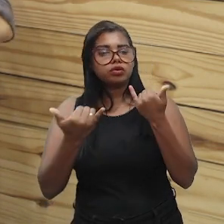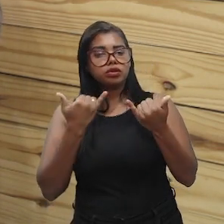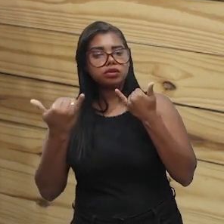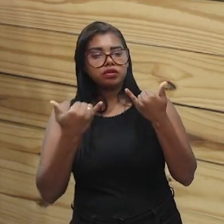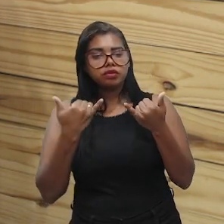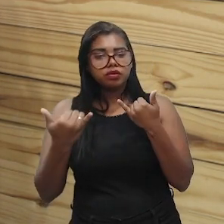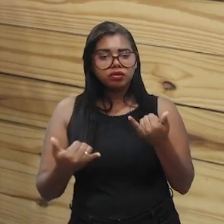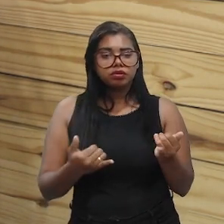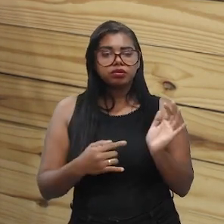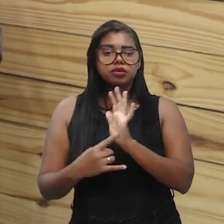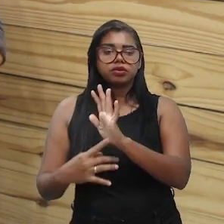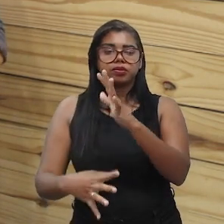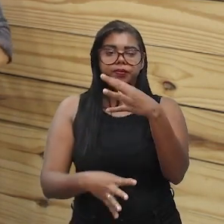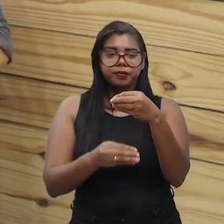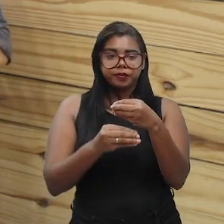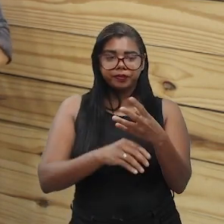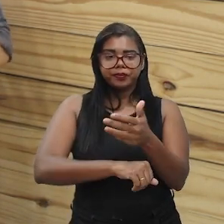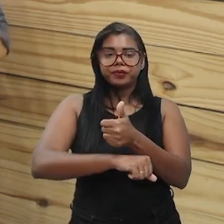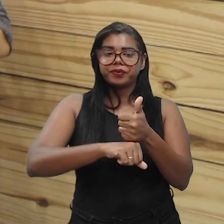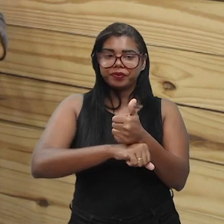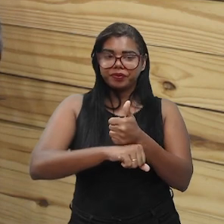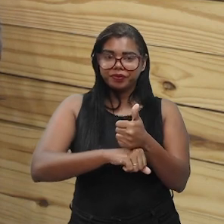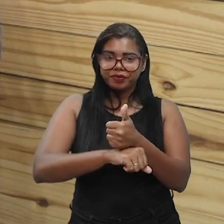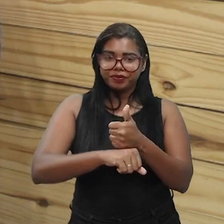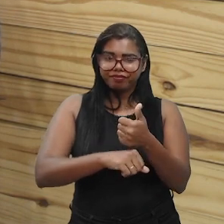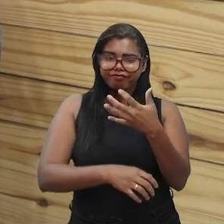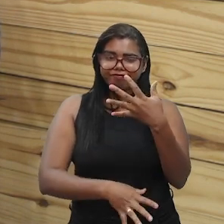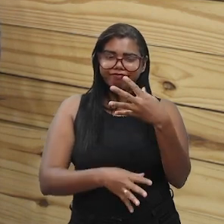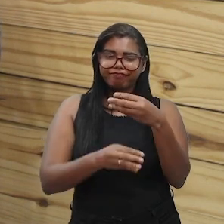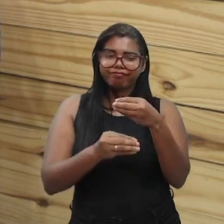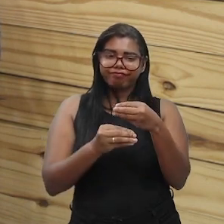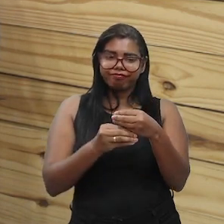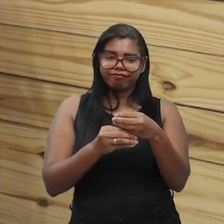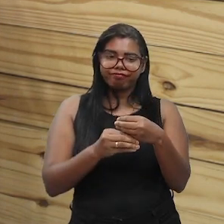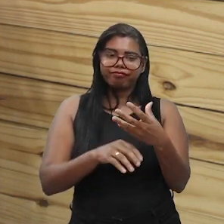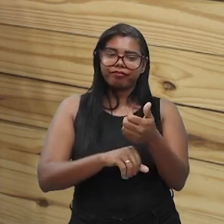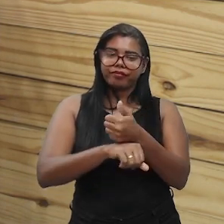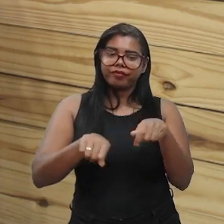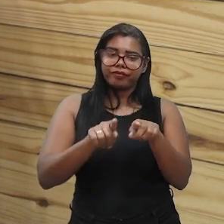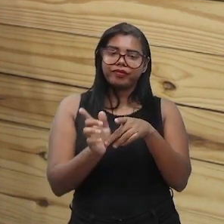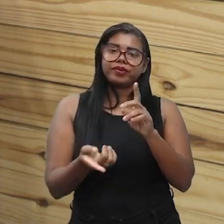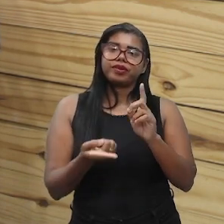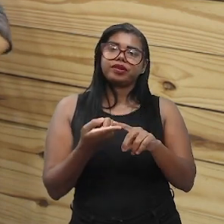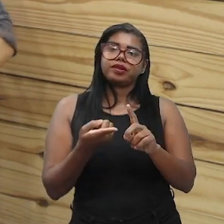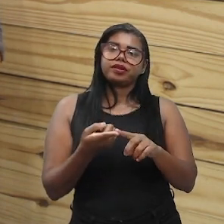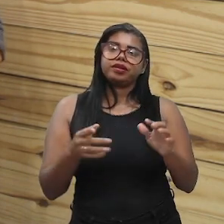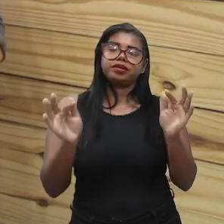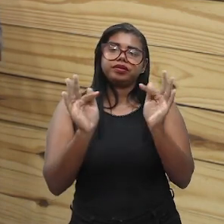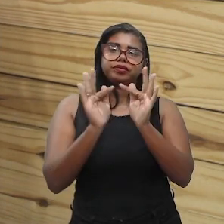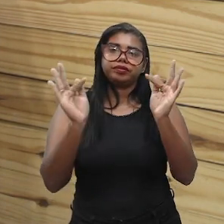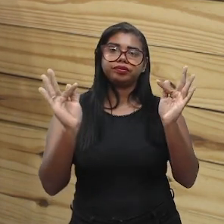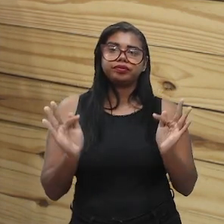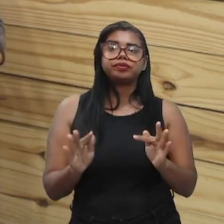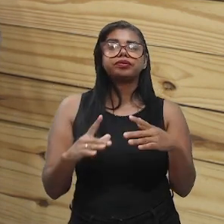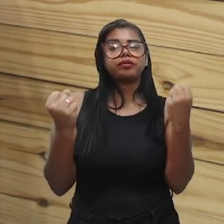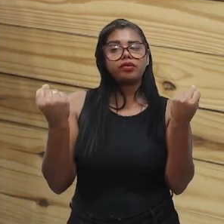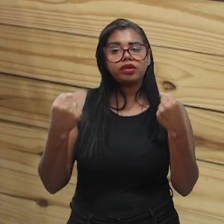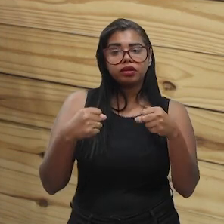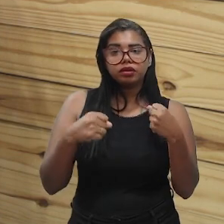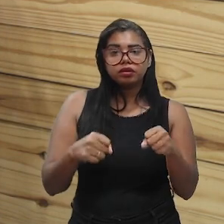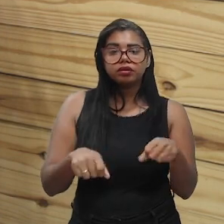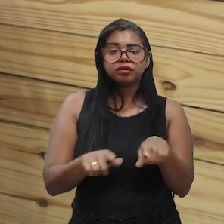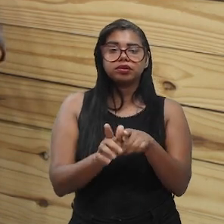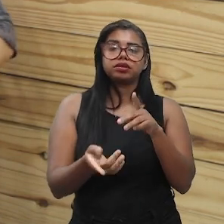podem ser acrescidas a esse profissional, que vai agregar valor à sua profissão. Exemplo, as funções que necessitam, que